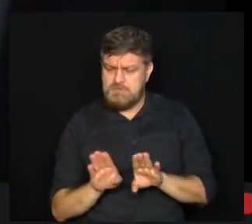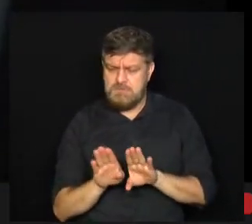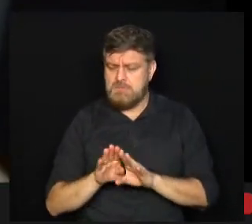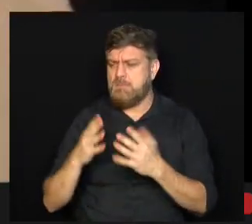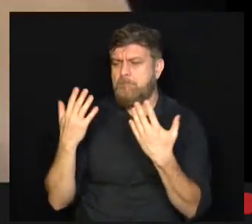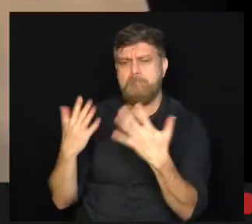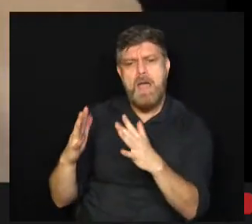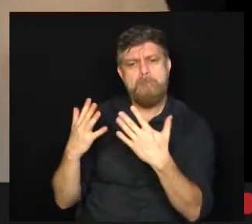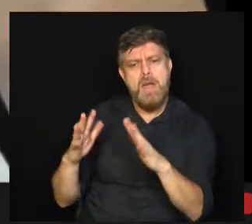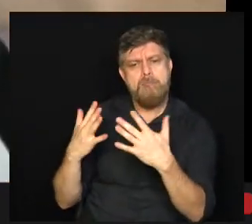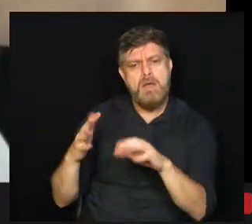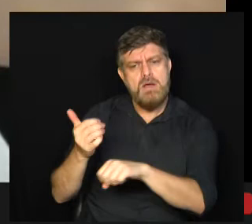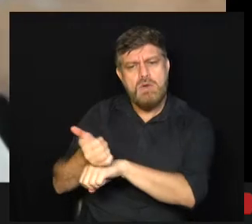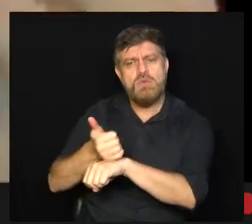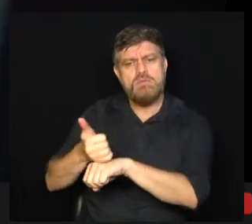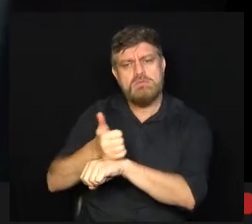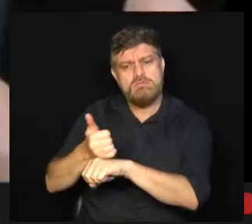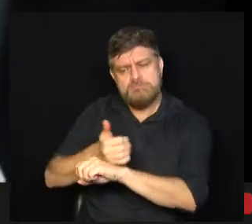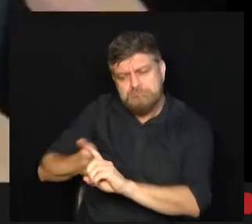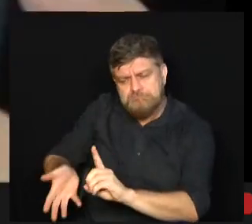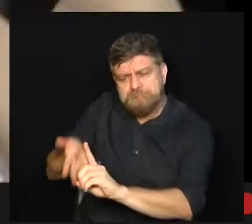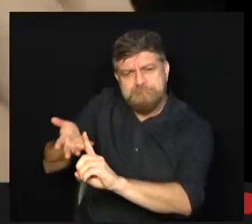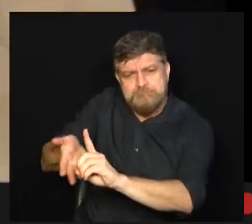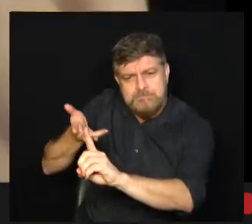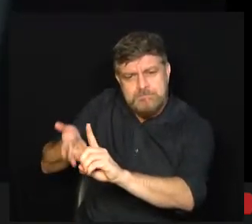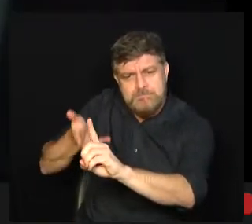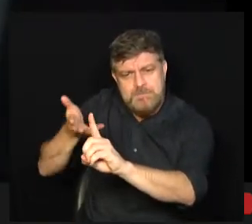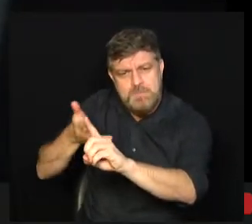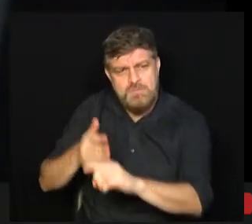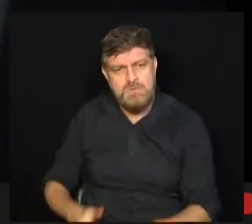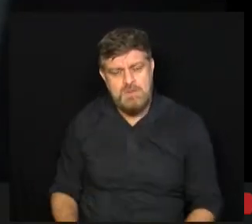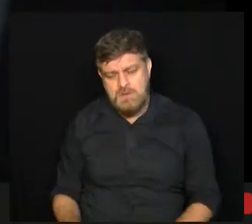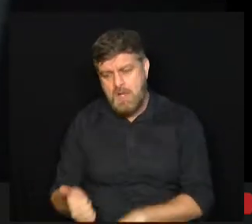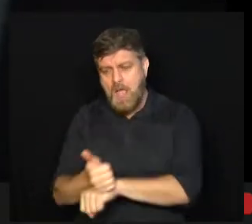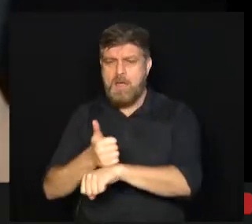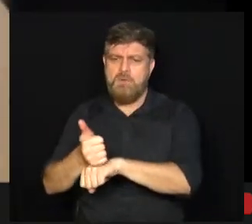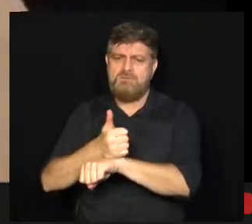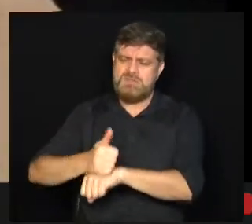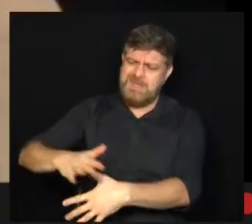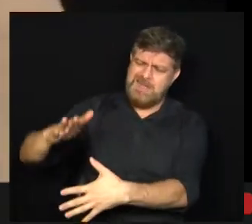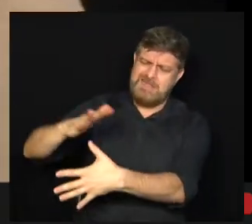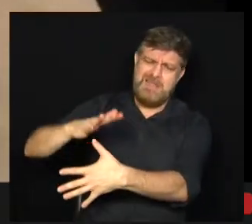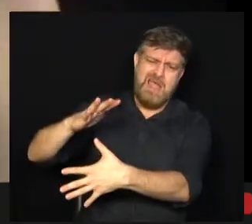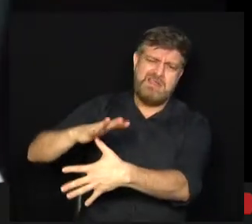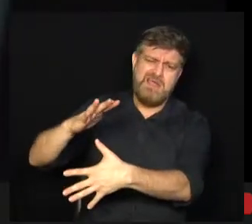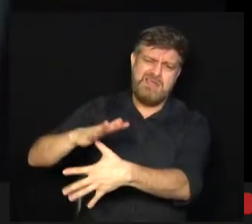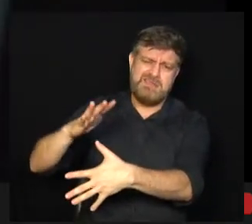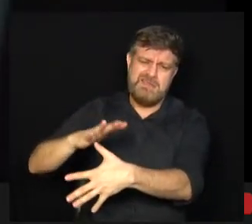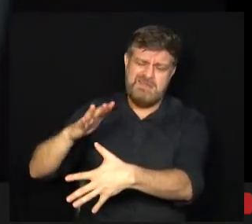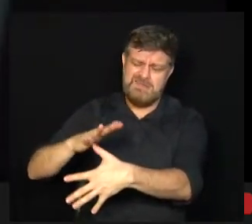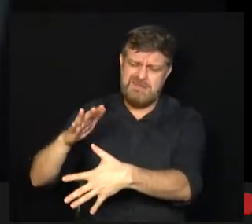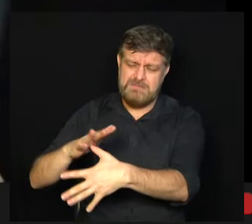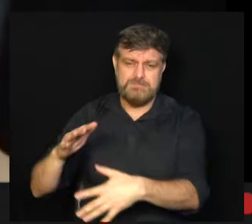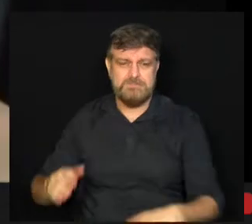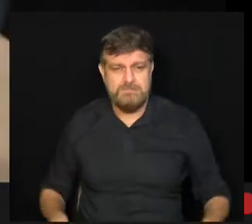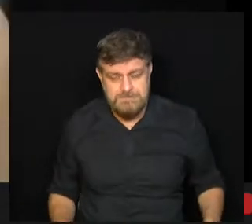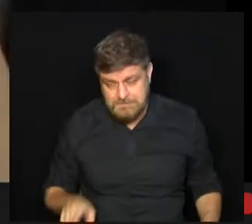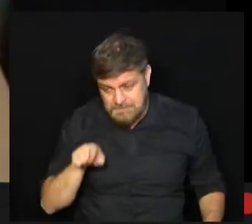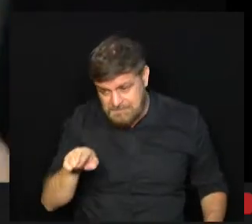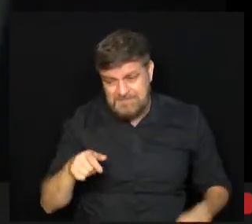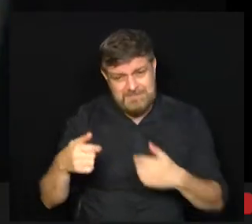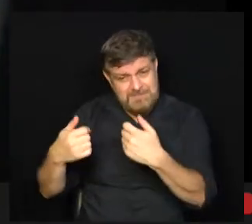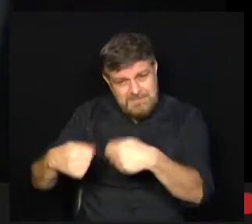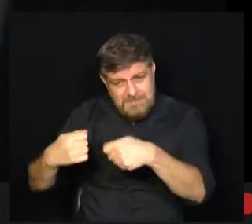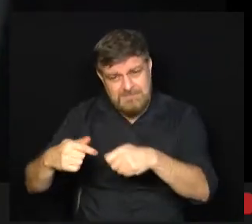né? que reconhecer estes profissionais, que são profissionais de ponta, que precisam